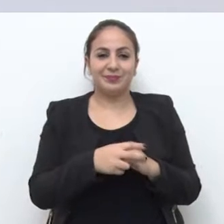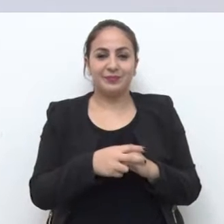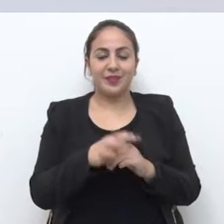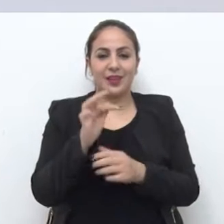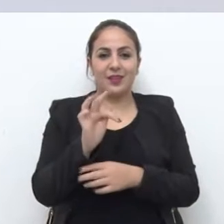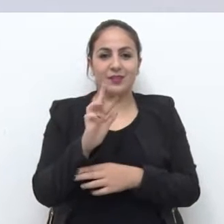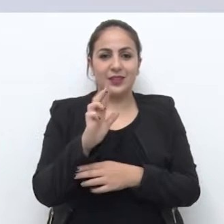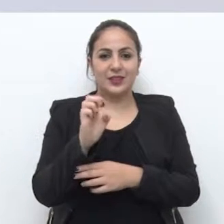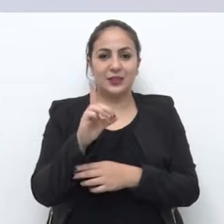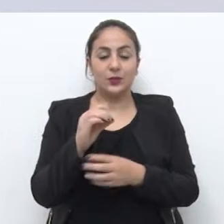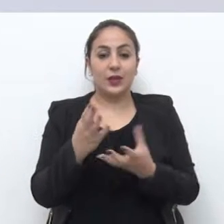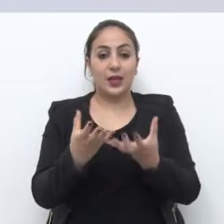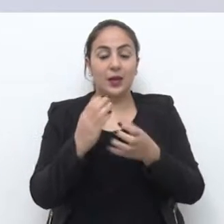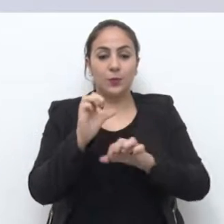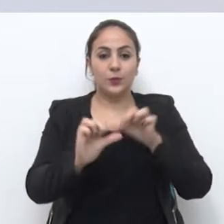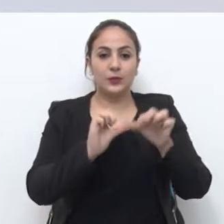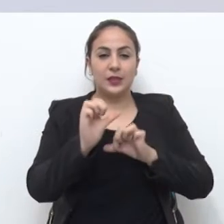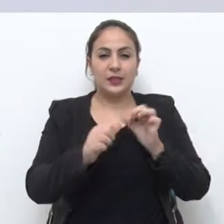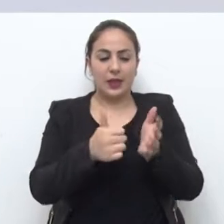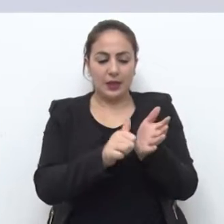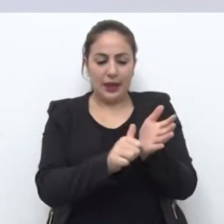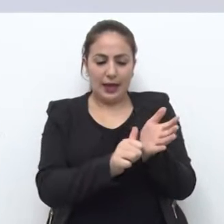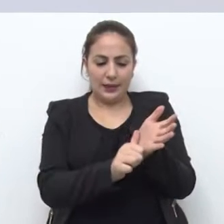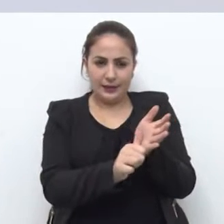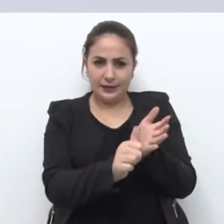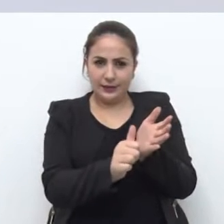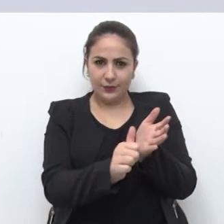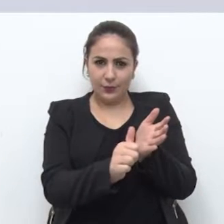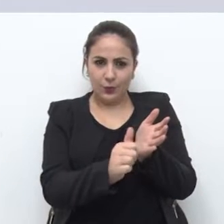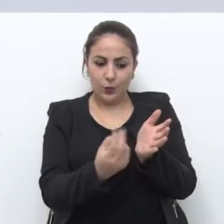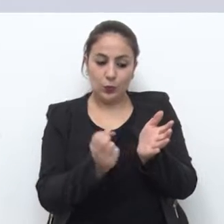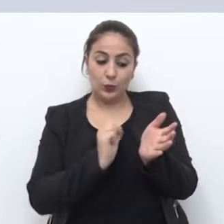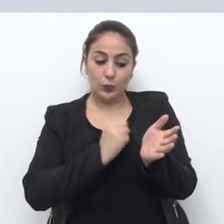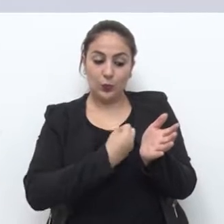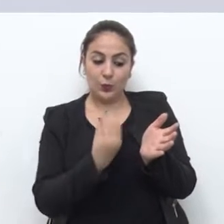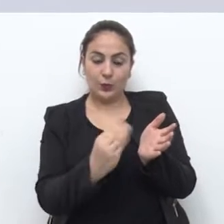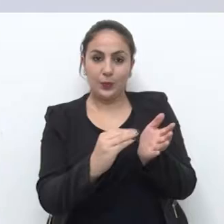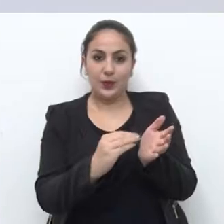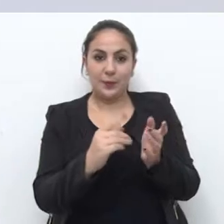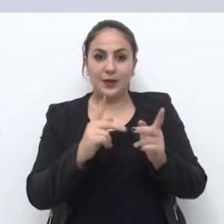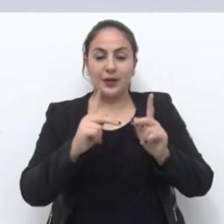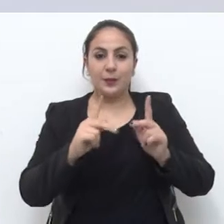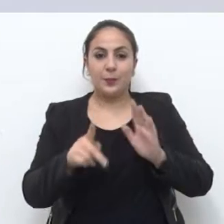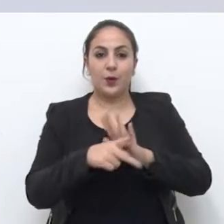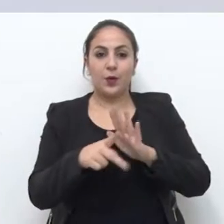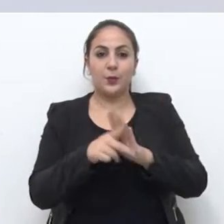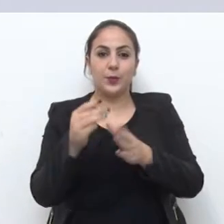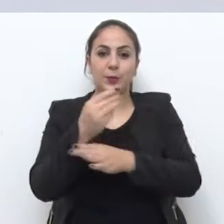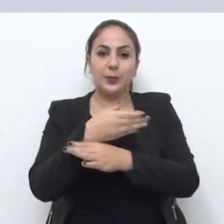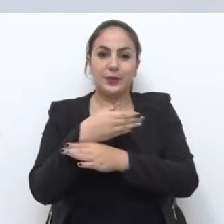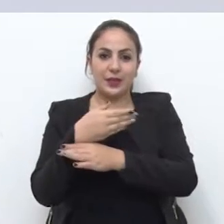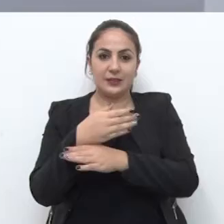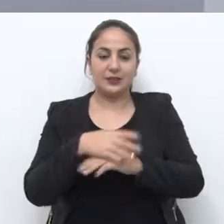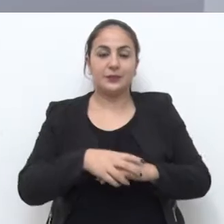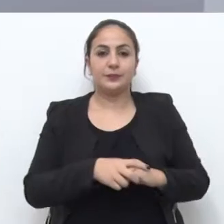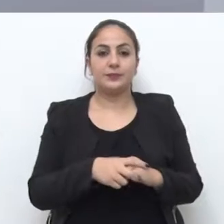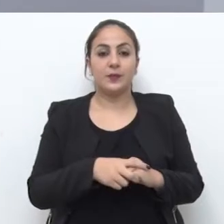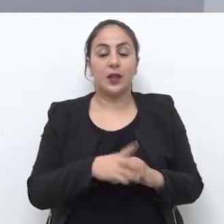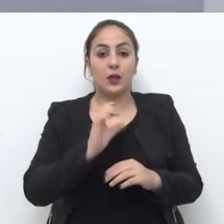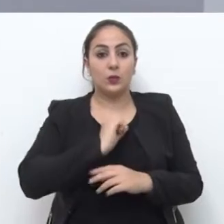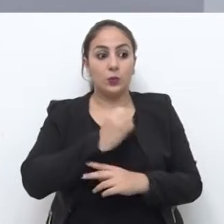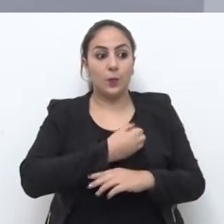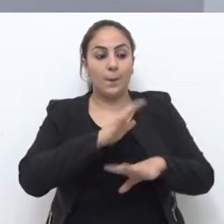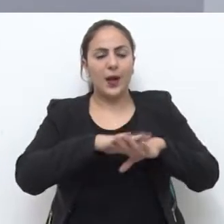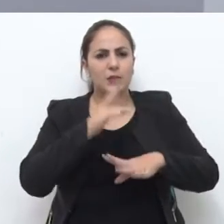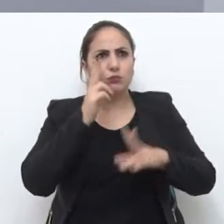quer mudanças nos adesivos com números fornecidos aos credenciados para o transporte de passageiros. Seja o número